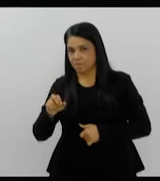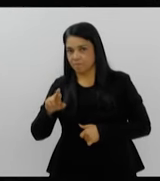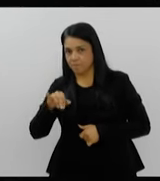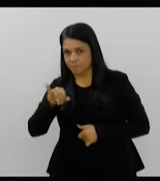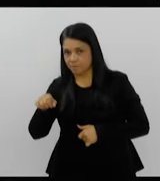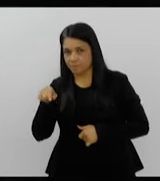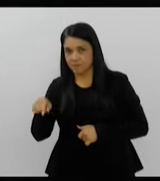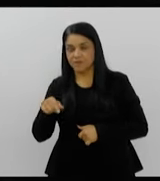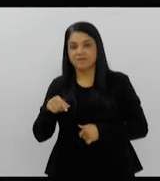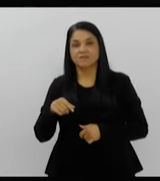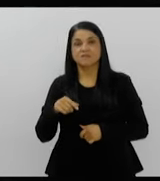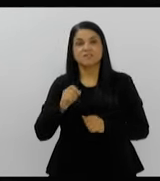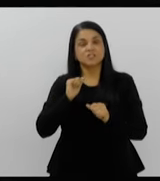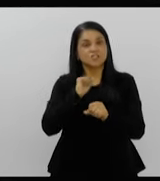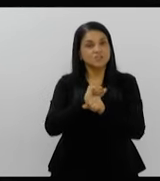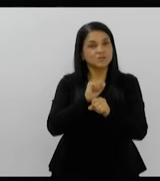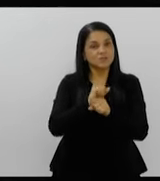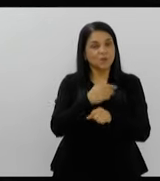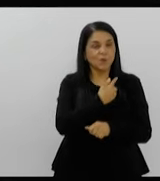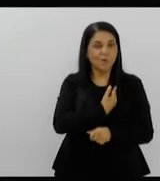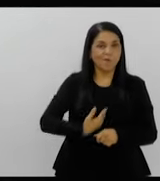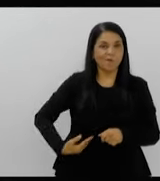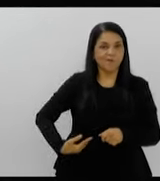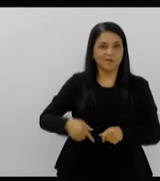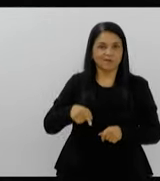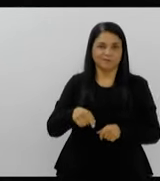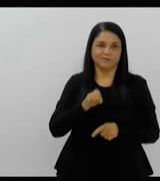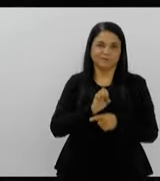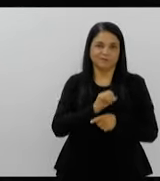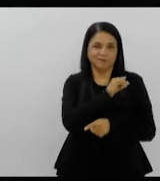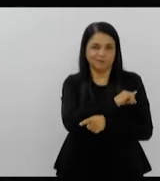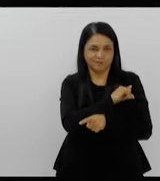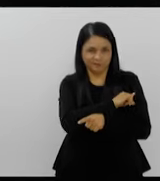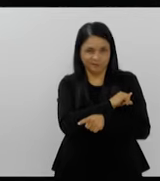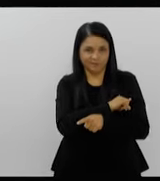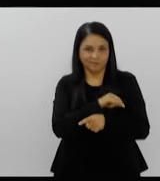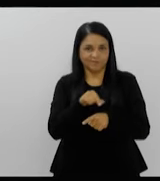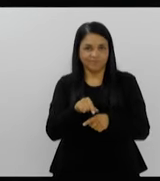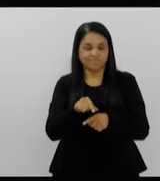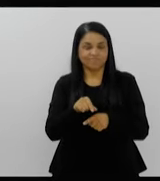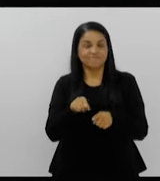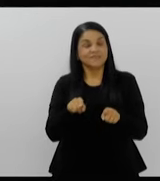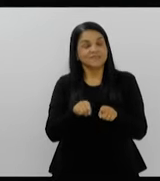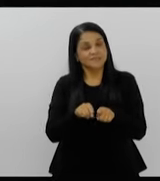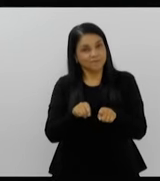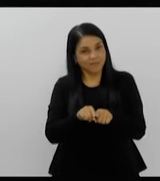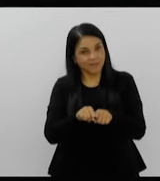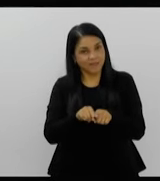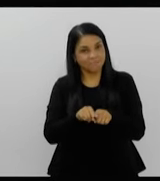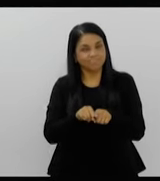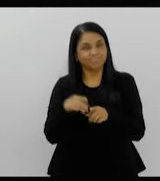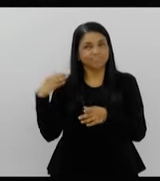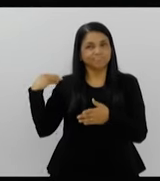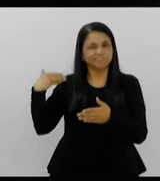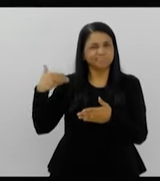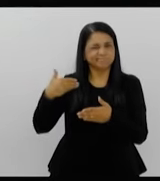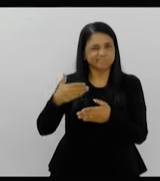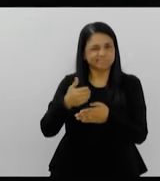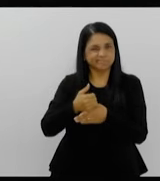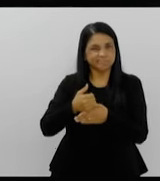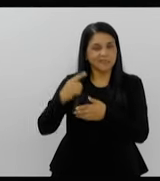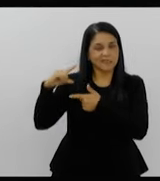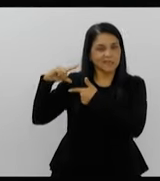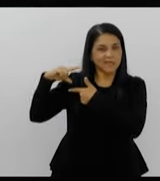do governo do Estado do Rio de Janeiro, em que pese também não ter sido, nos últimos anos, tradição